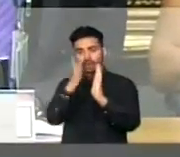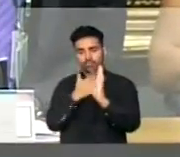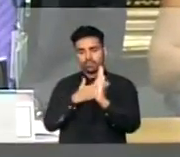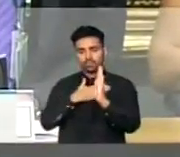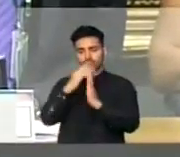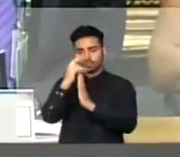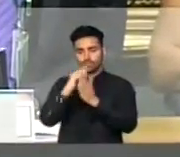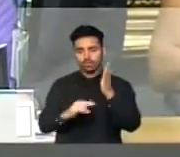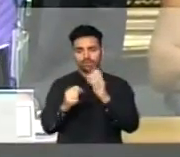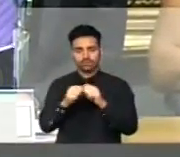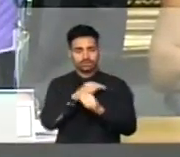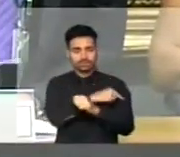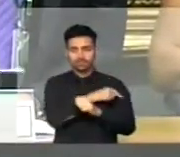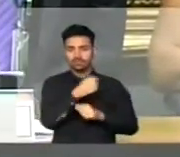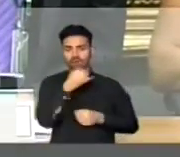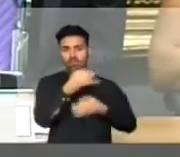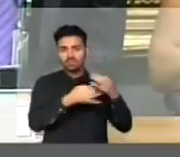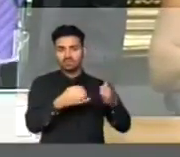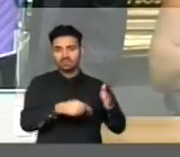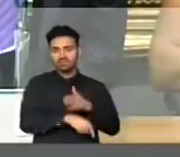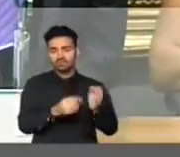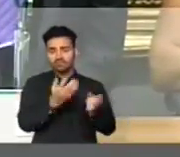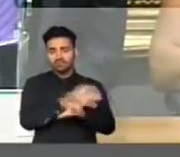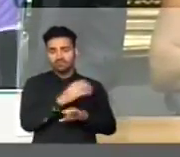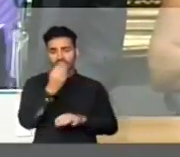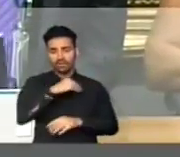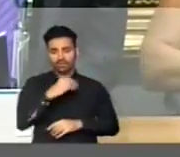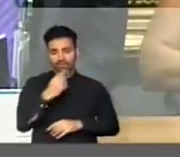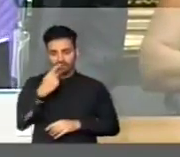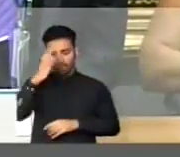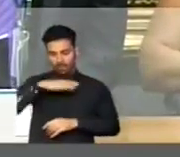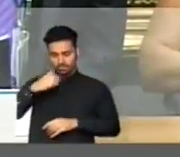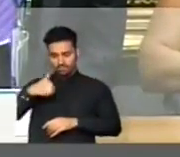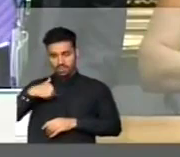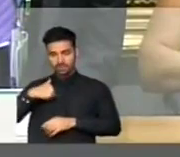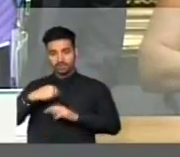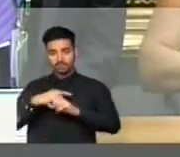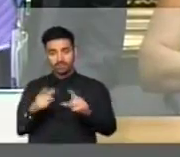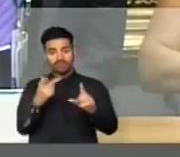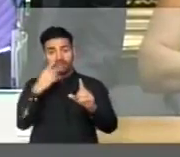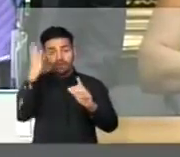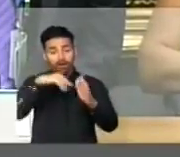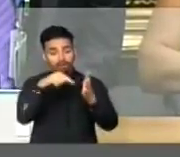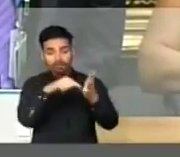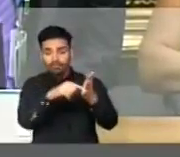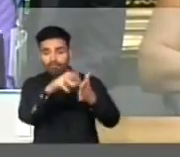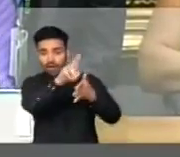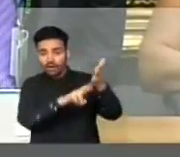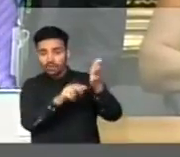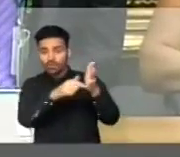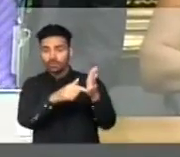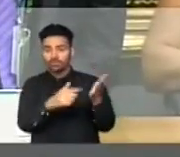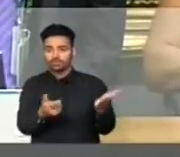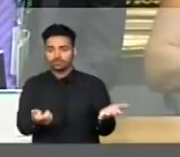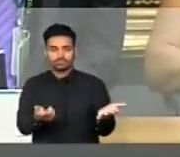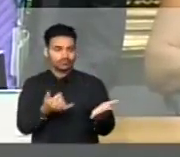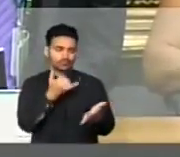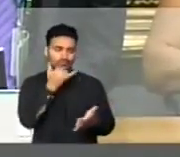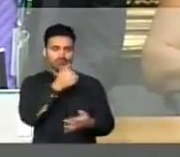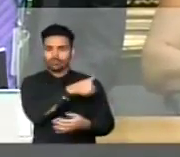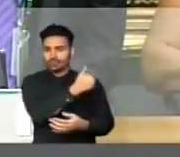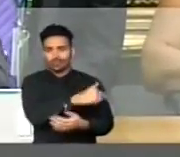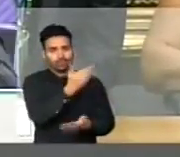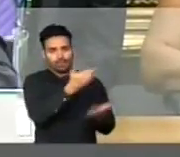parecer. Ataca-se o autor do parecer, mas não o próprio parecer, mas uma tática de quem não tem razão.